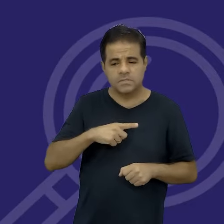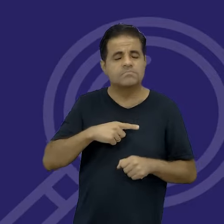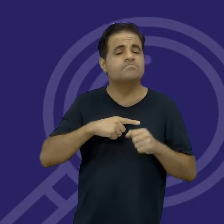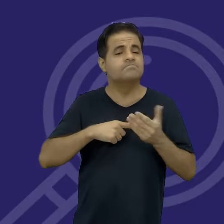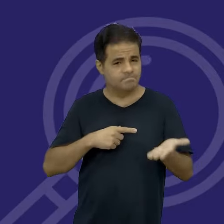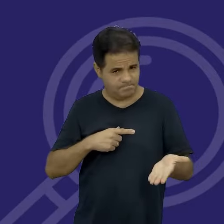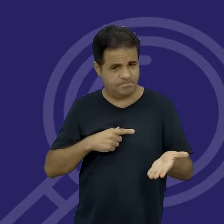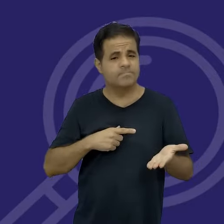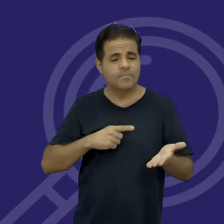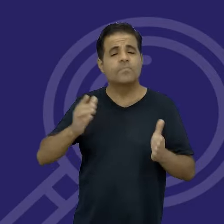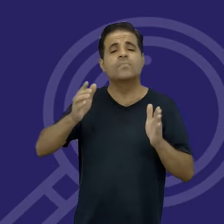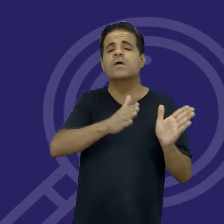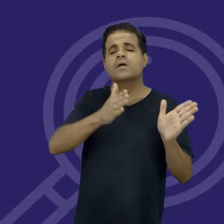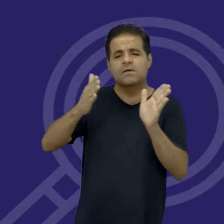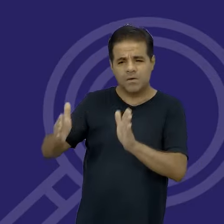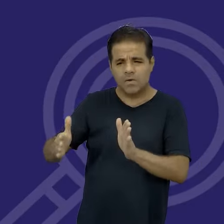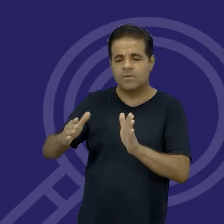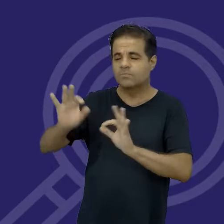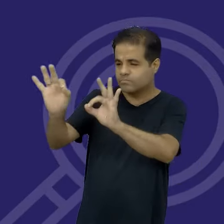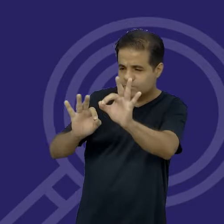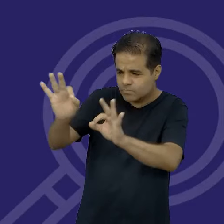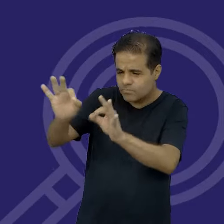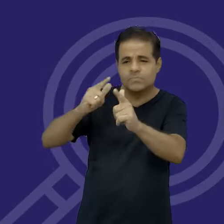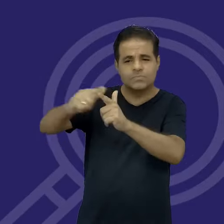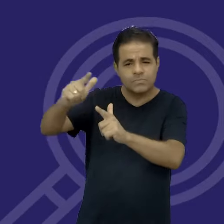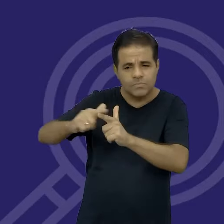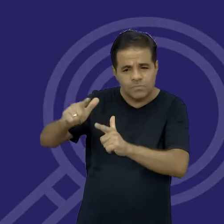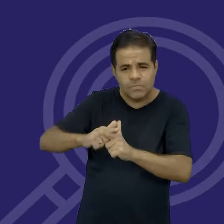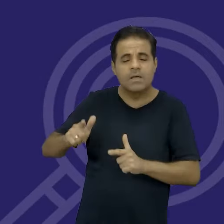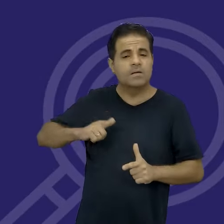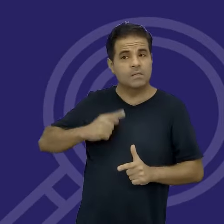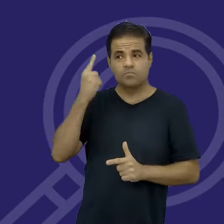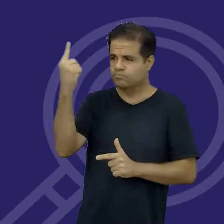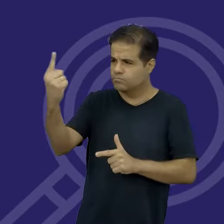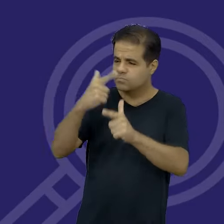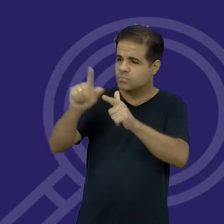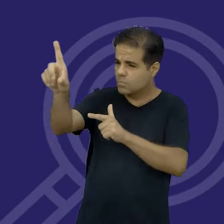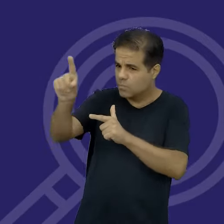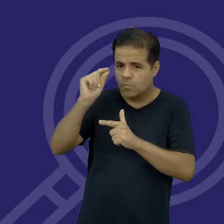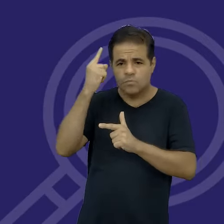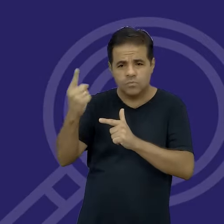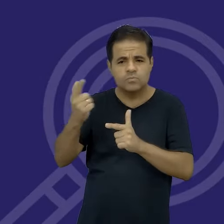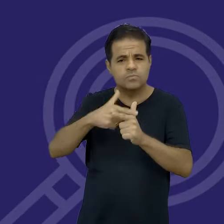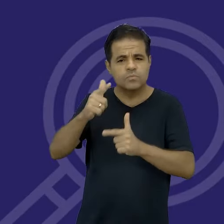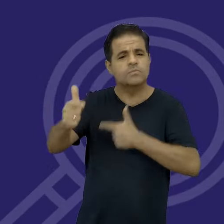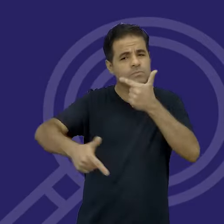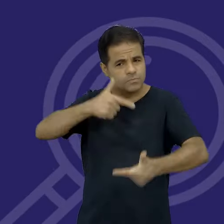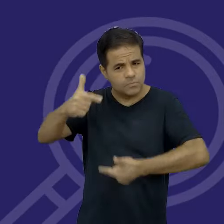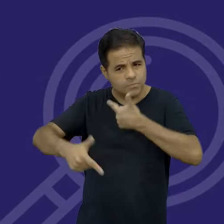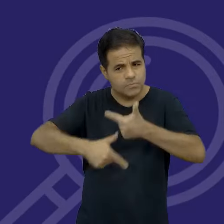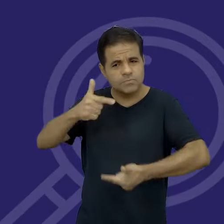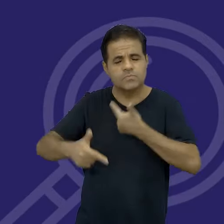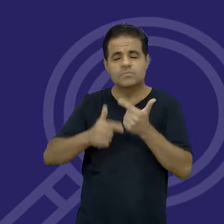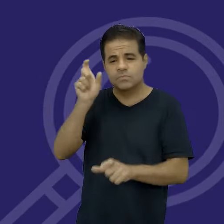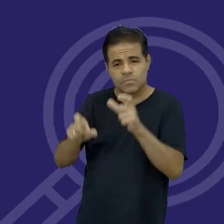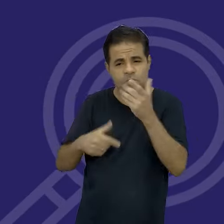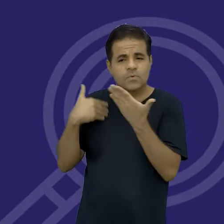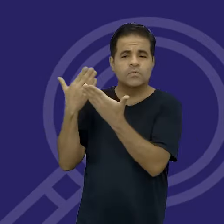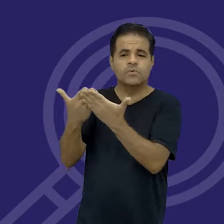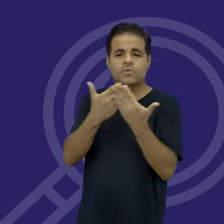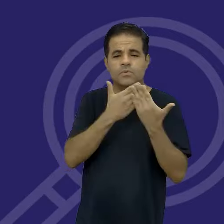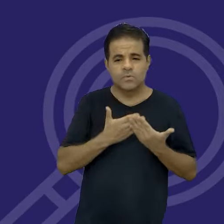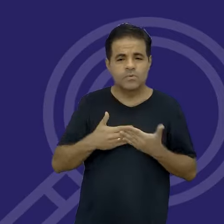Nós temos lá a ideia de resolução de problemas e temos um problema, selecionamos um problema para trabalhar com esses estudantes.